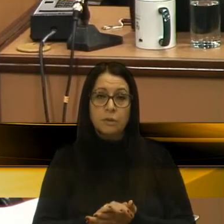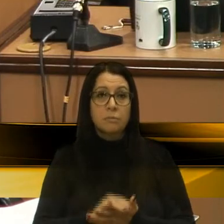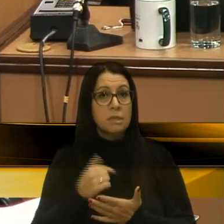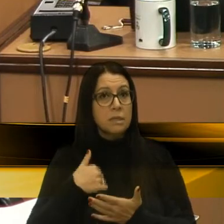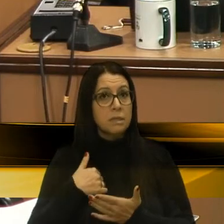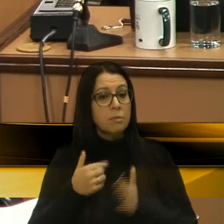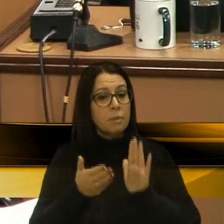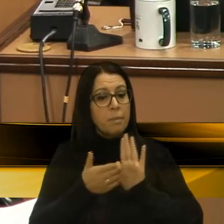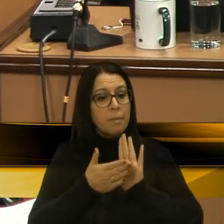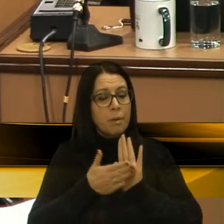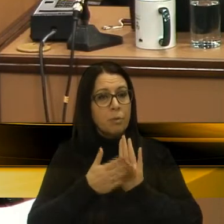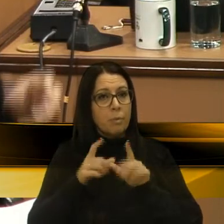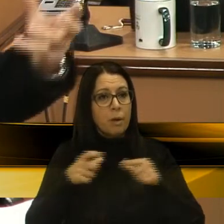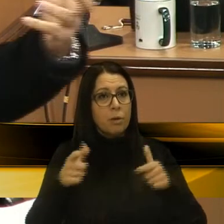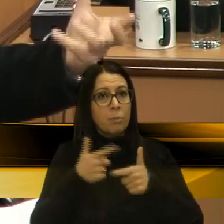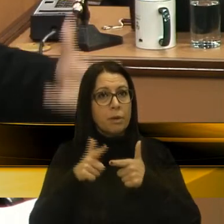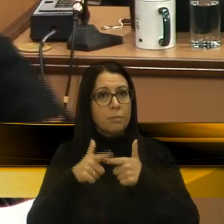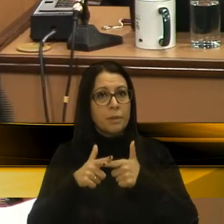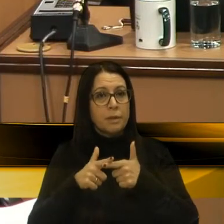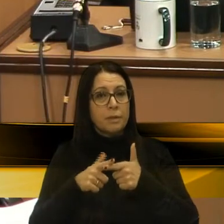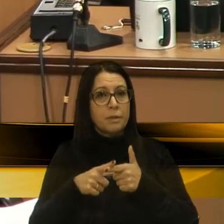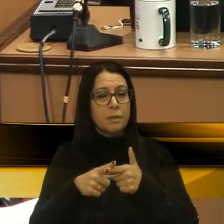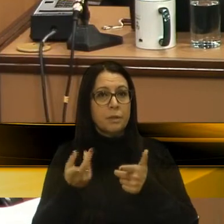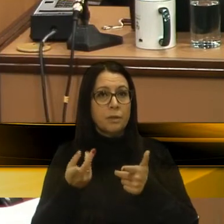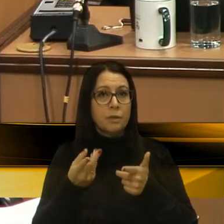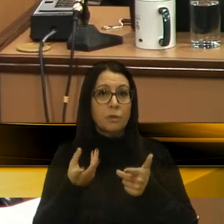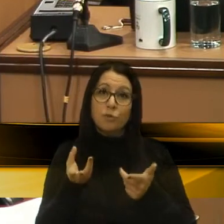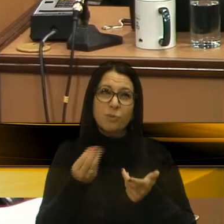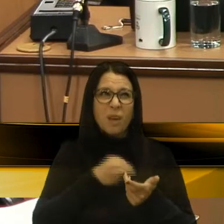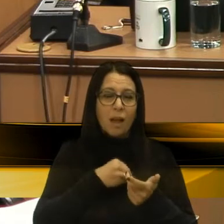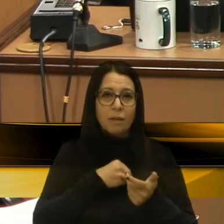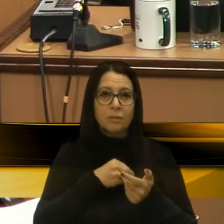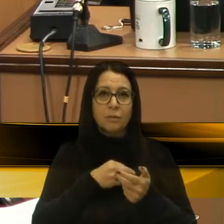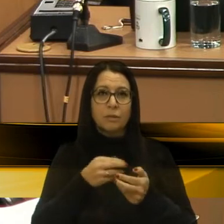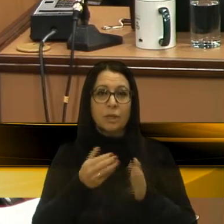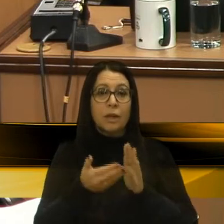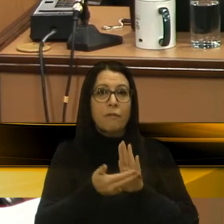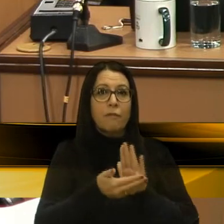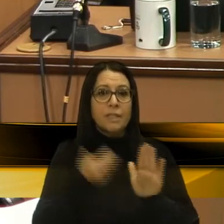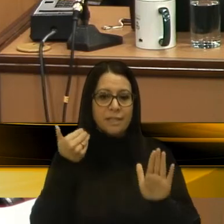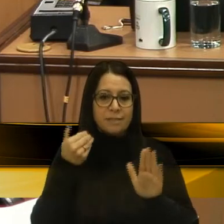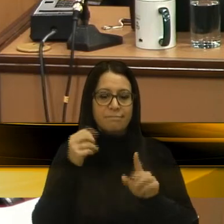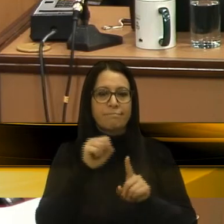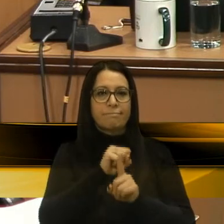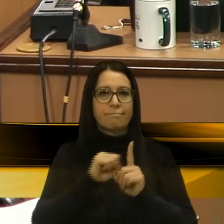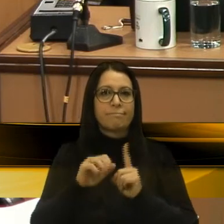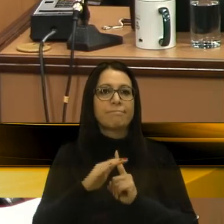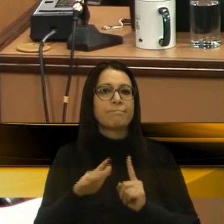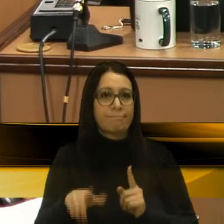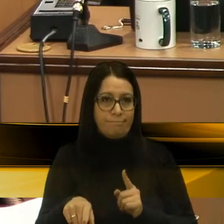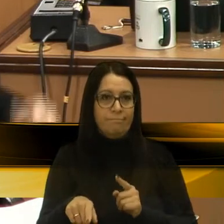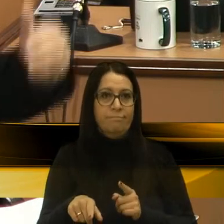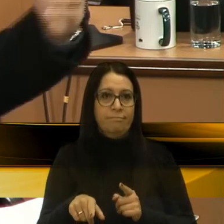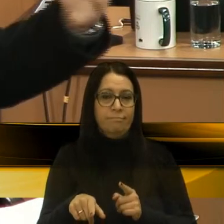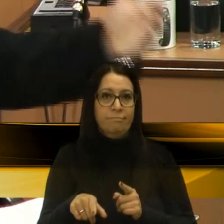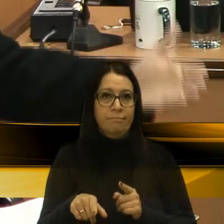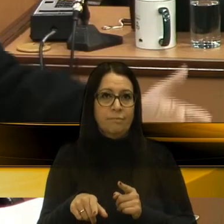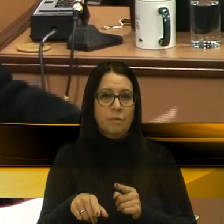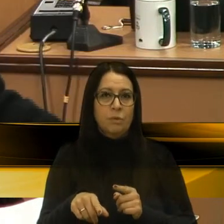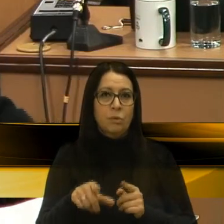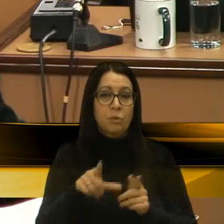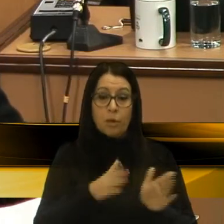um barraco, levar a brigada, levar a guarda municipal para poder entrar. É a única maneira. Ele se encastelou, mas é que o senhor diz, tem